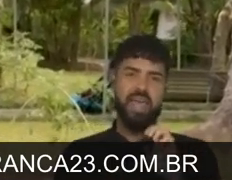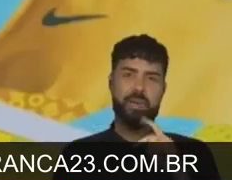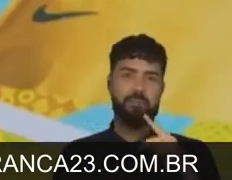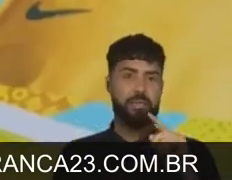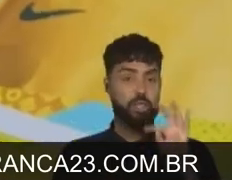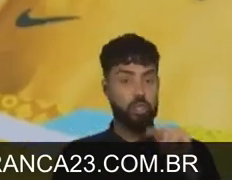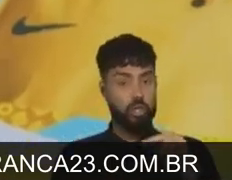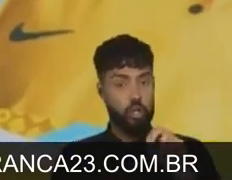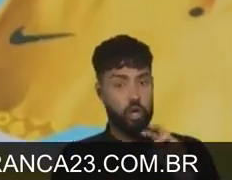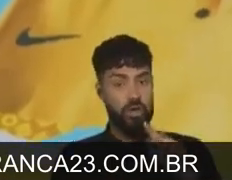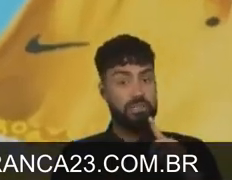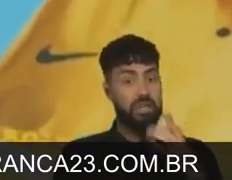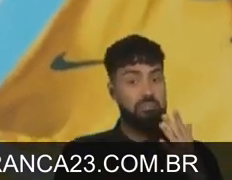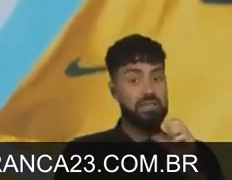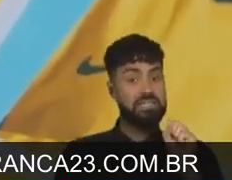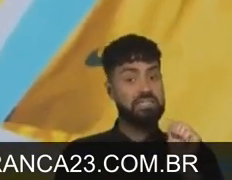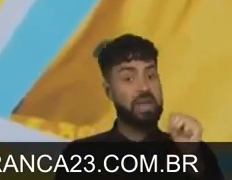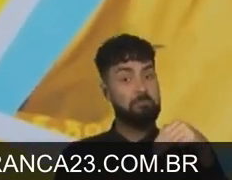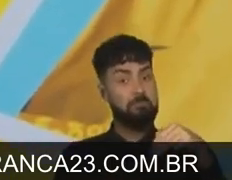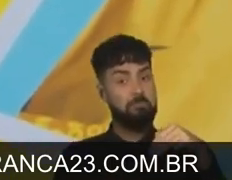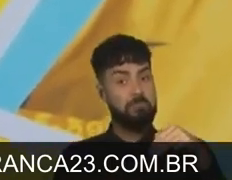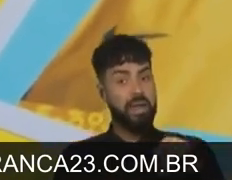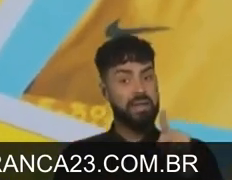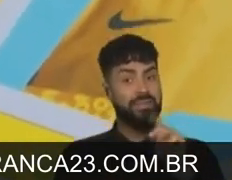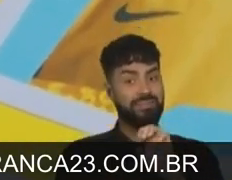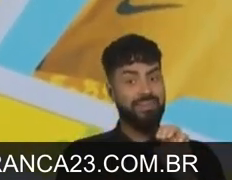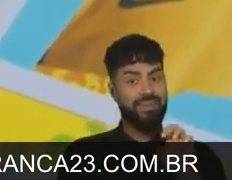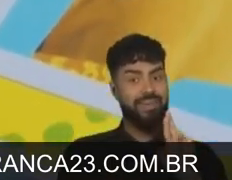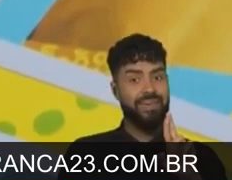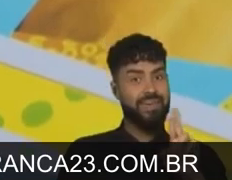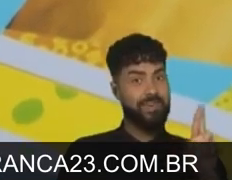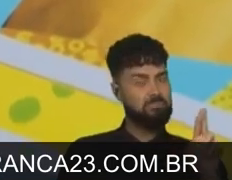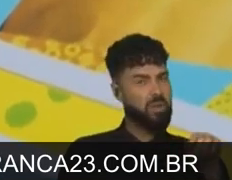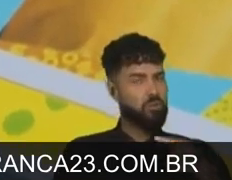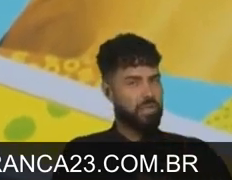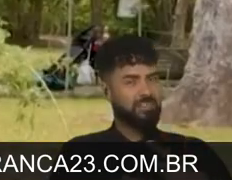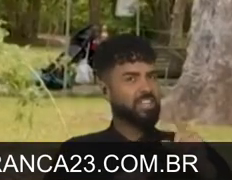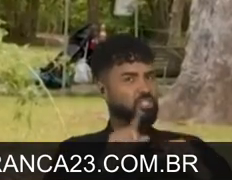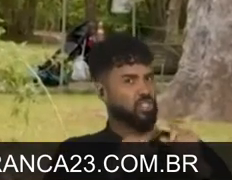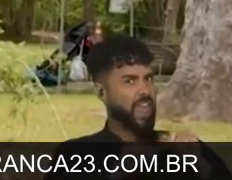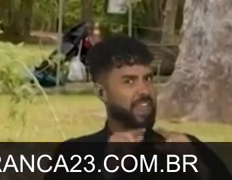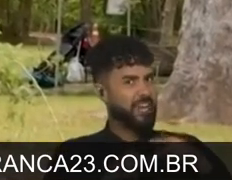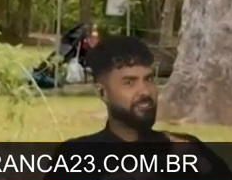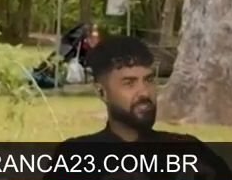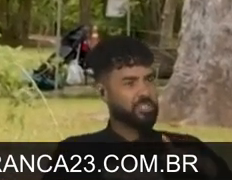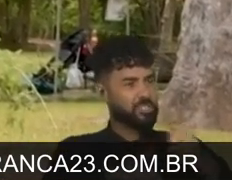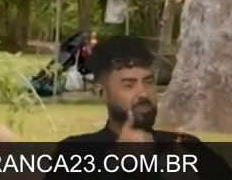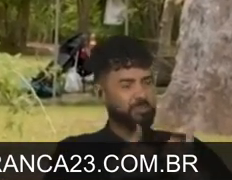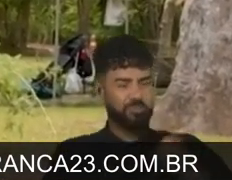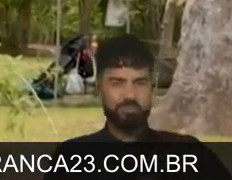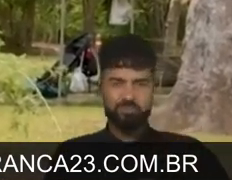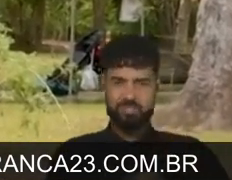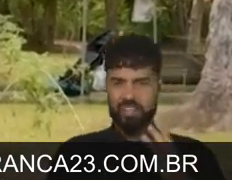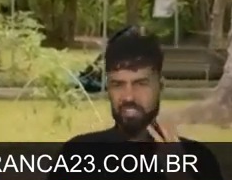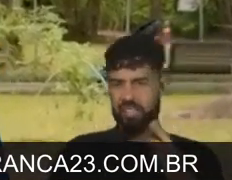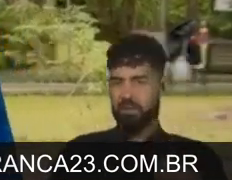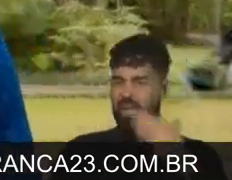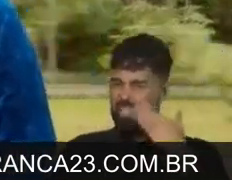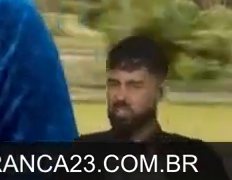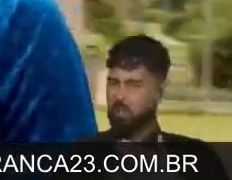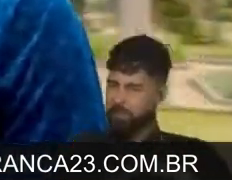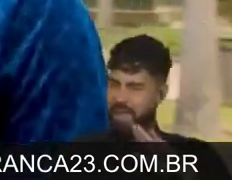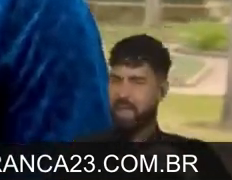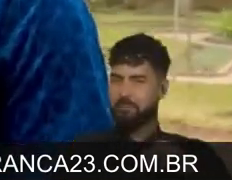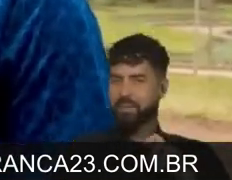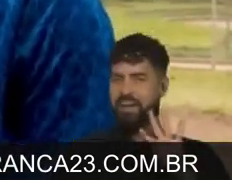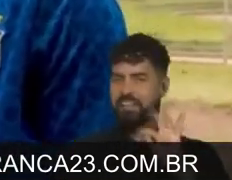e pode ser a Sam Kerr, porque vai ser a grande estrela do futebol australiano. Então, acho que são essas três, mas para mim é a Marta. Tá certo,